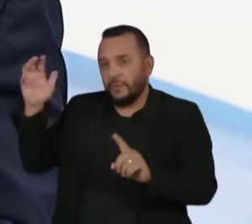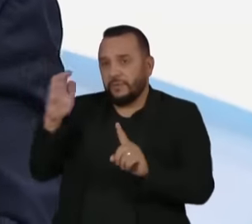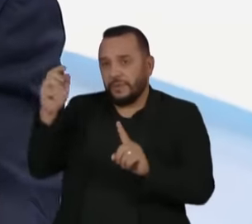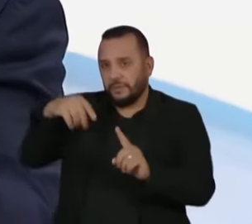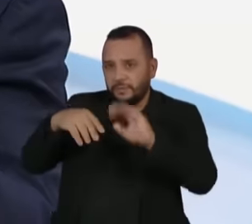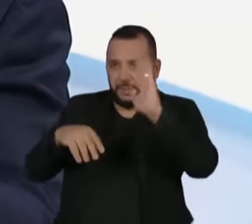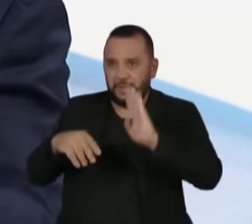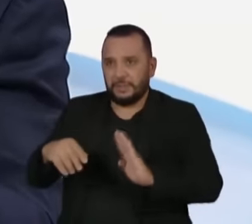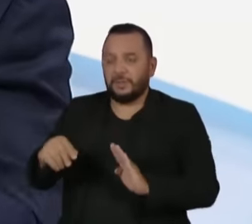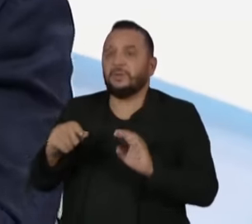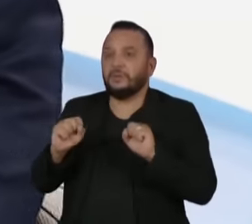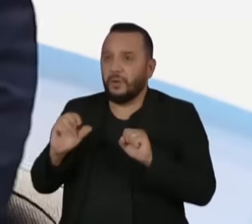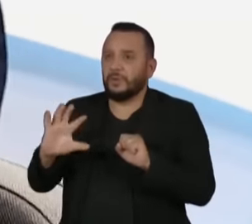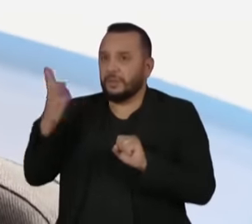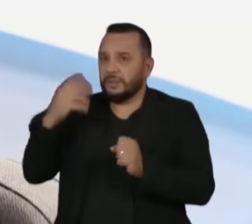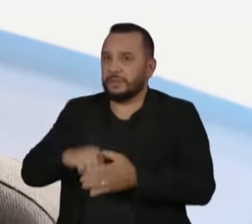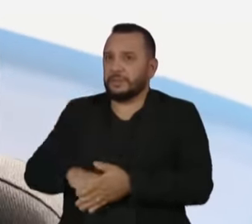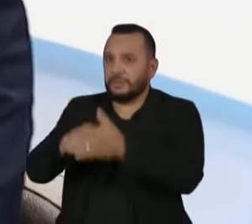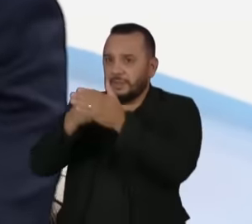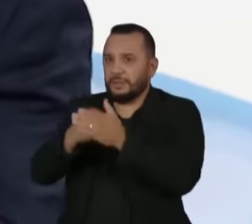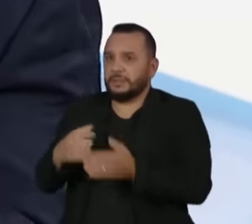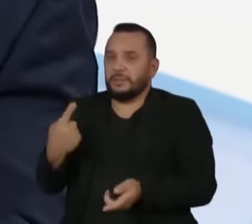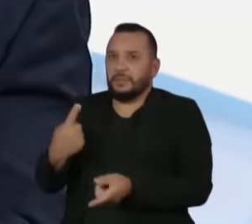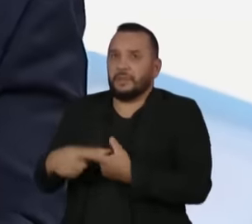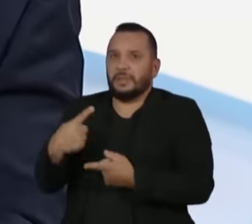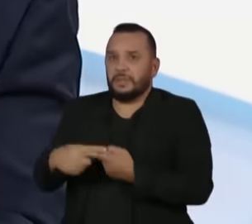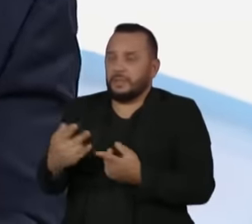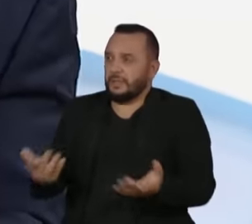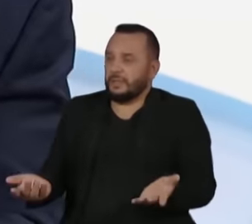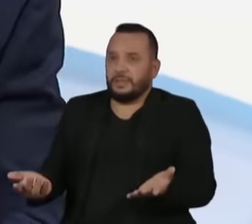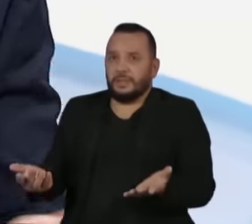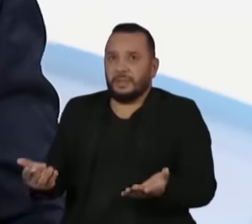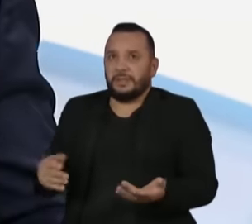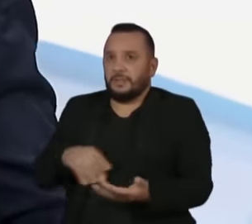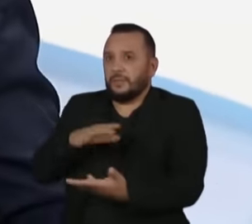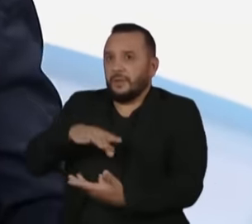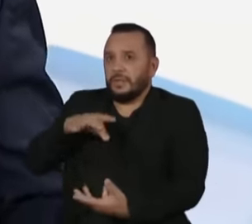sanções que possam ser impostas aqui, com a percepção de que a democracia não é plena no Brasil.